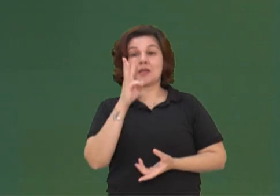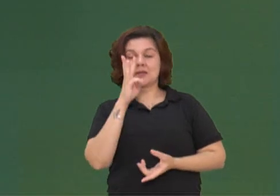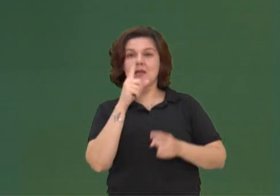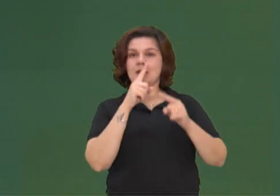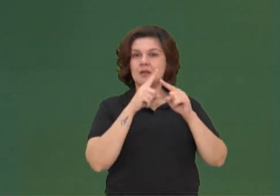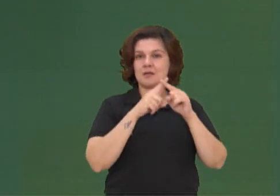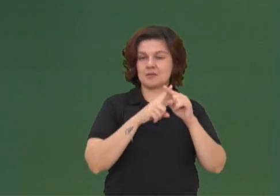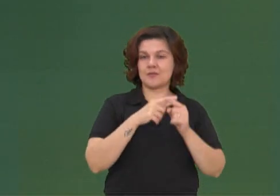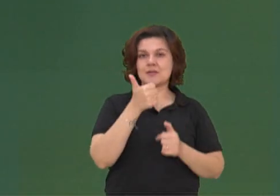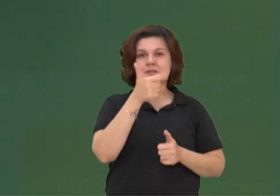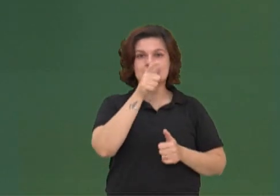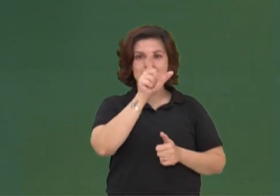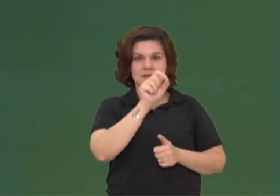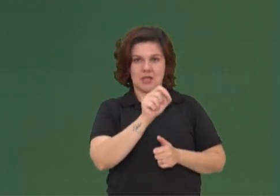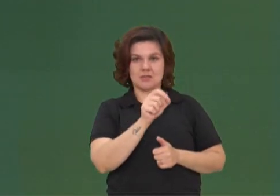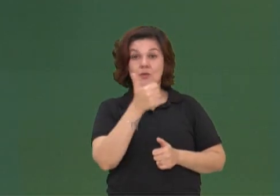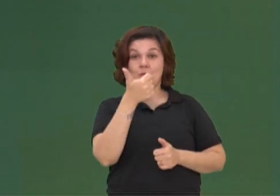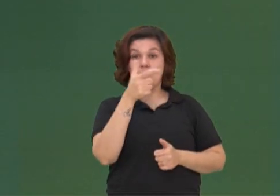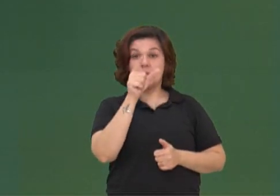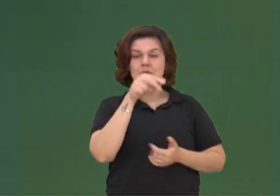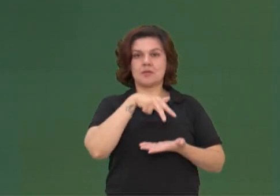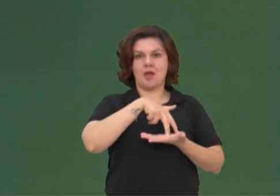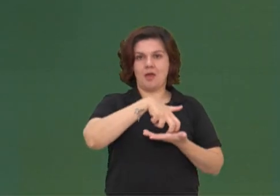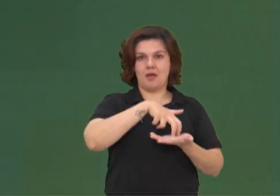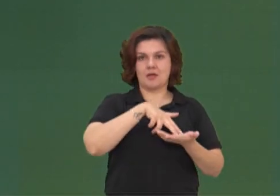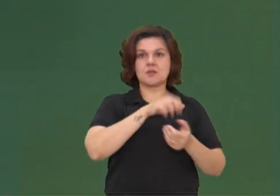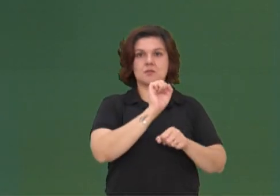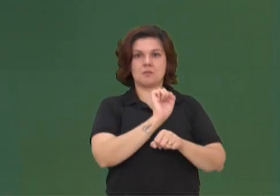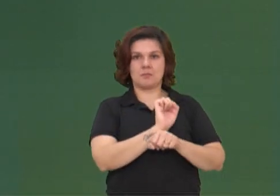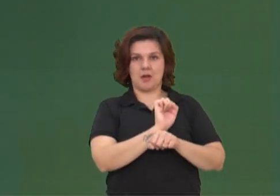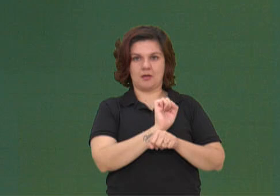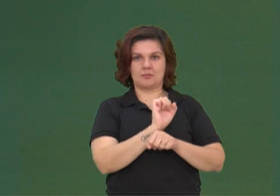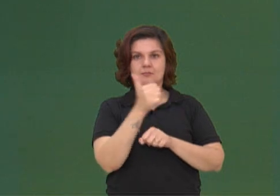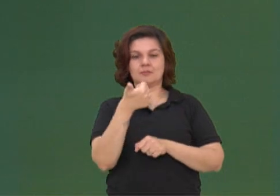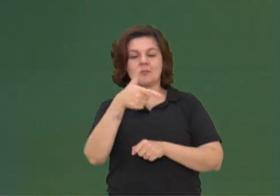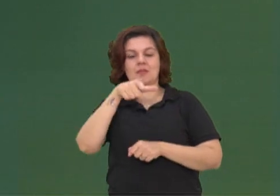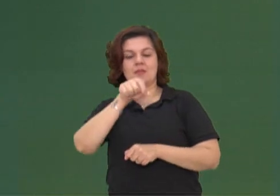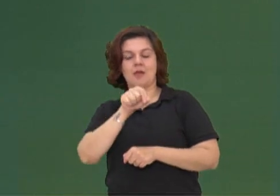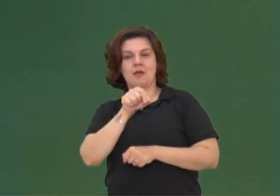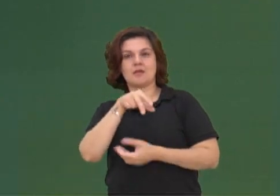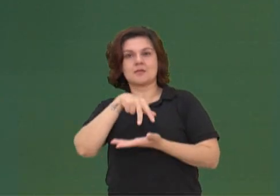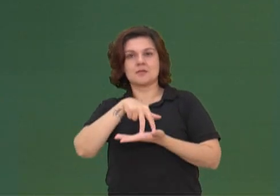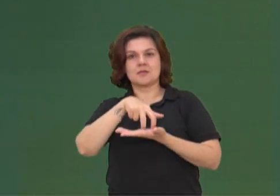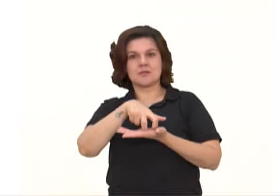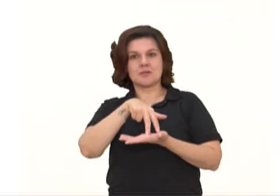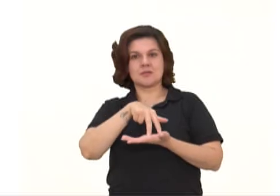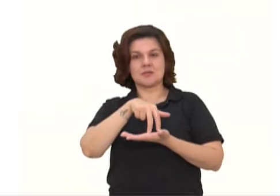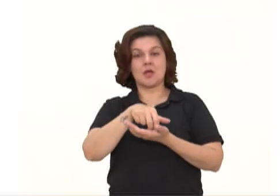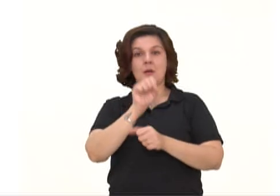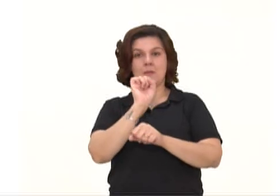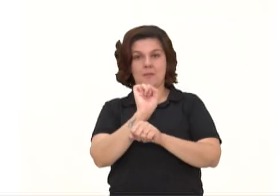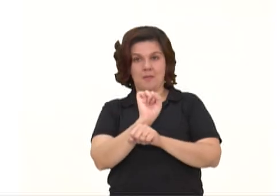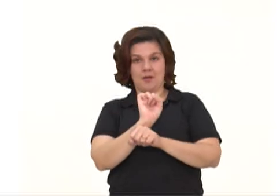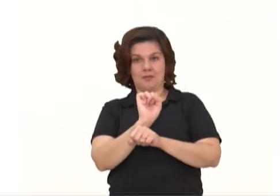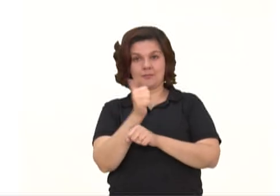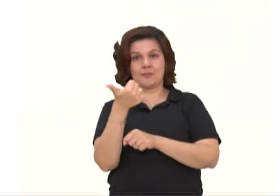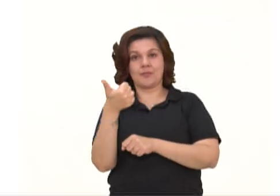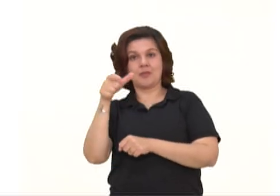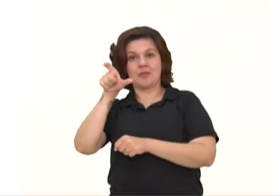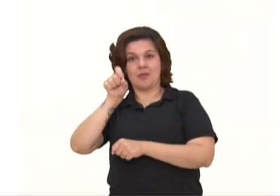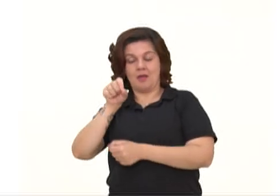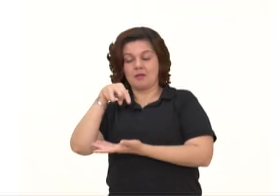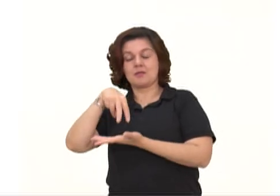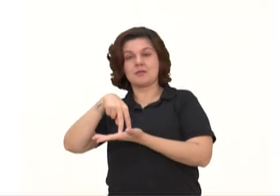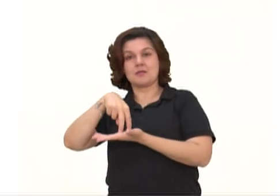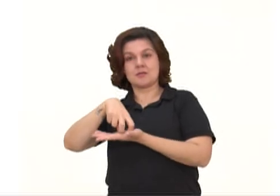séries com 10 repetições ali desse exercício aqui, agachamento. Basicamente, para conseguir efetuá-lo ali com maior facilidade, um exercício